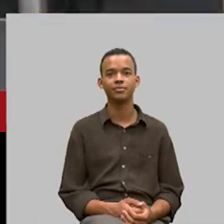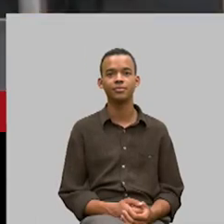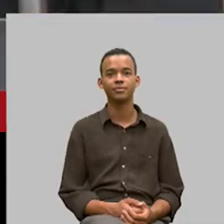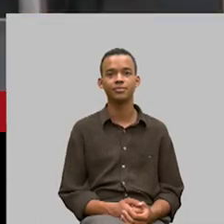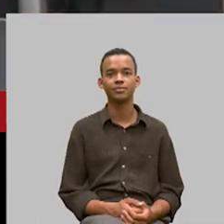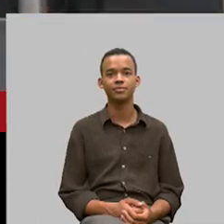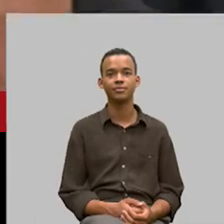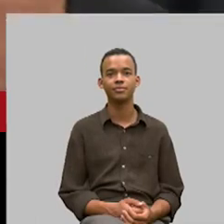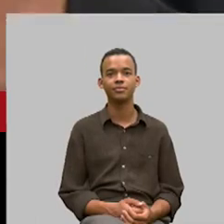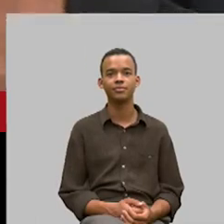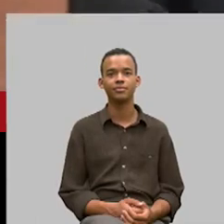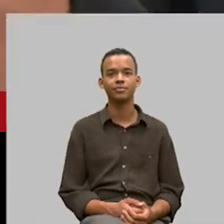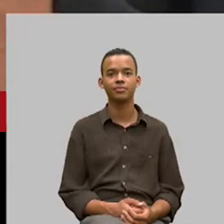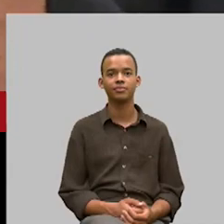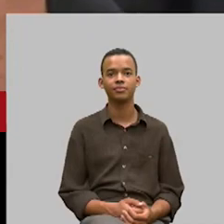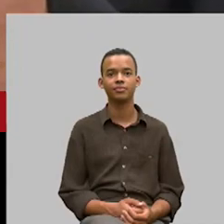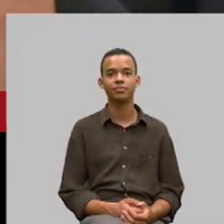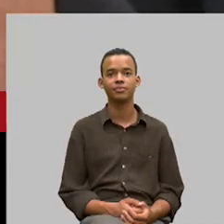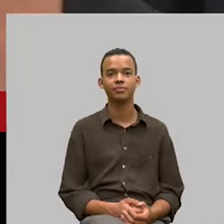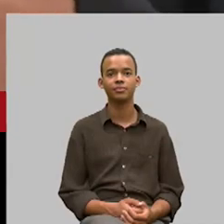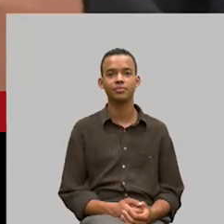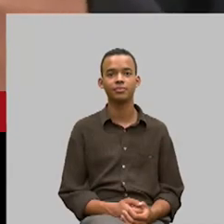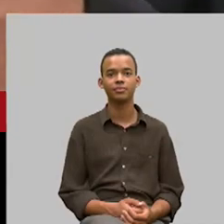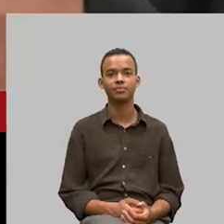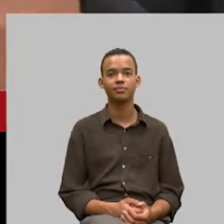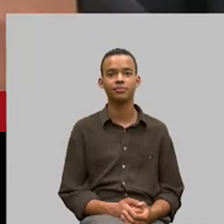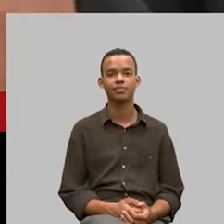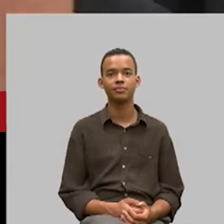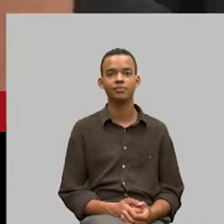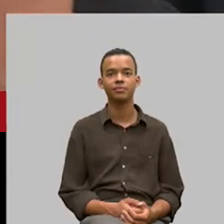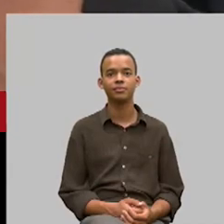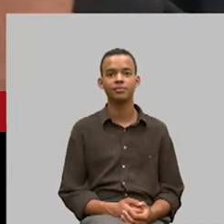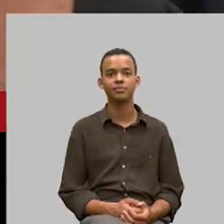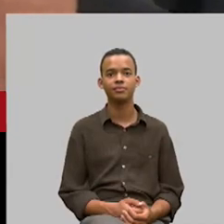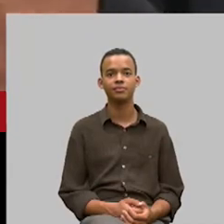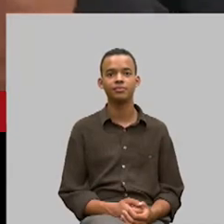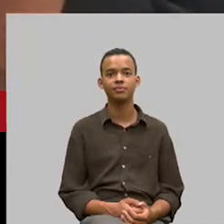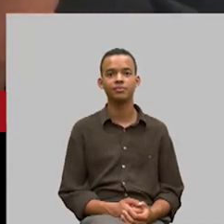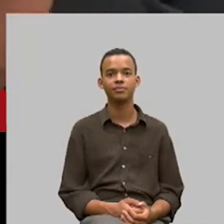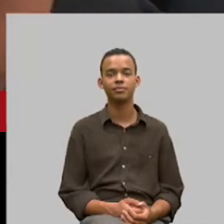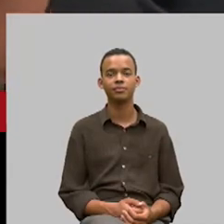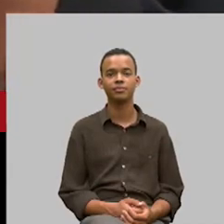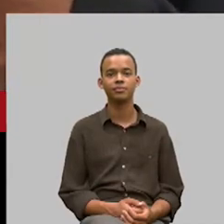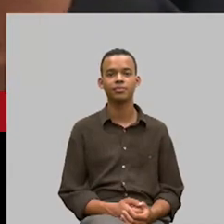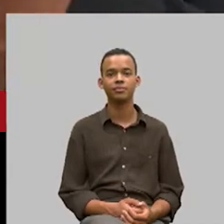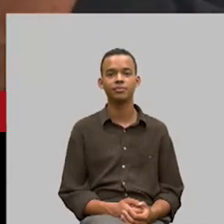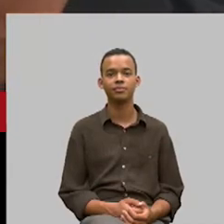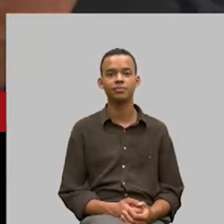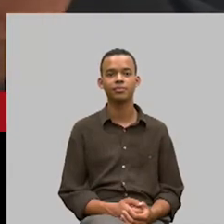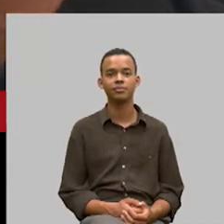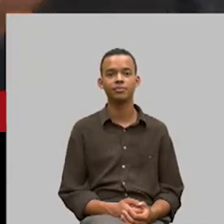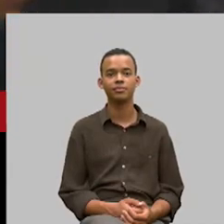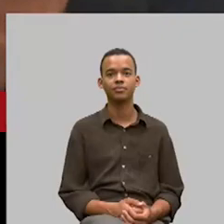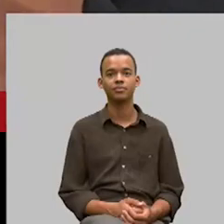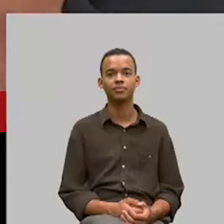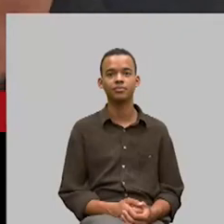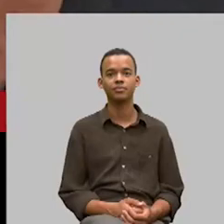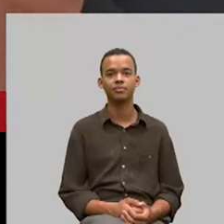sinor Ei tu vem que que tá vindo nosso